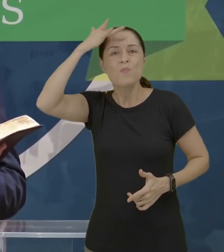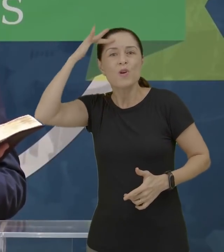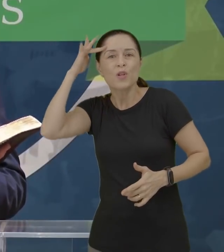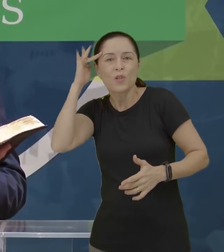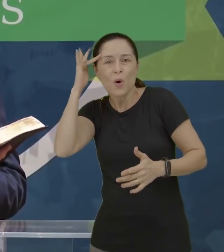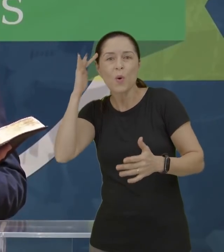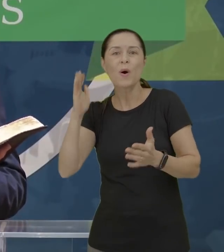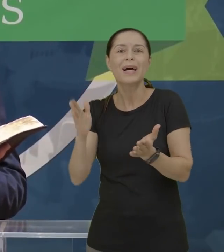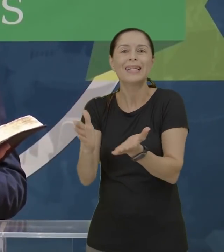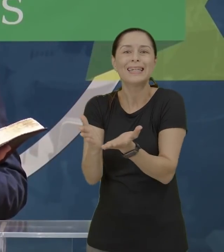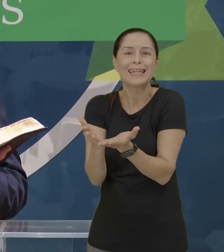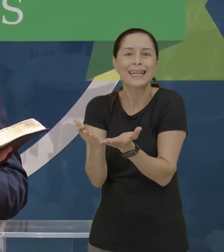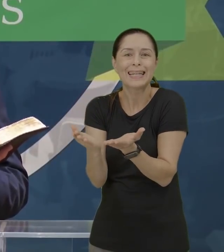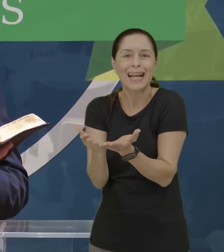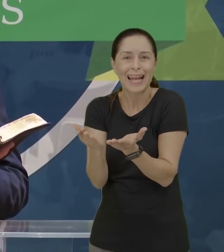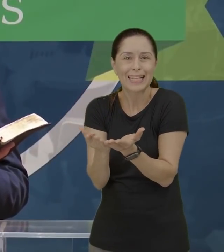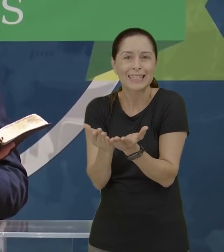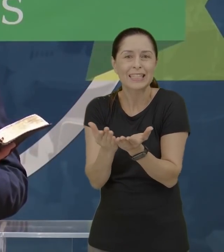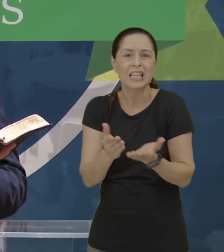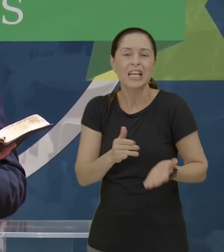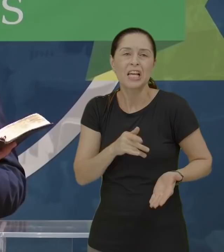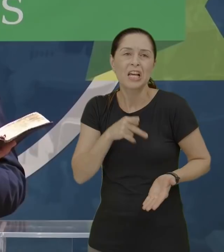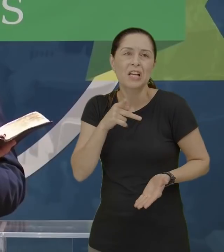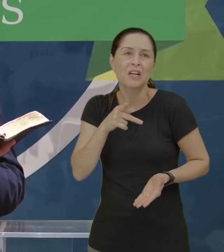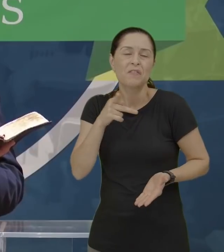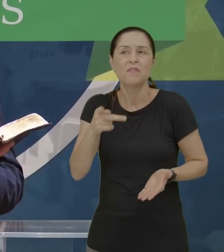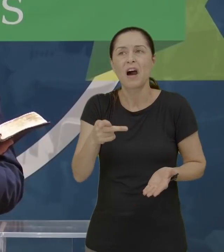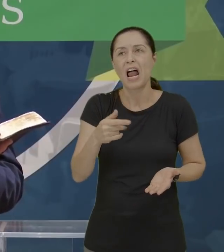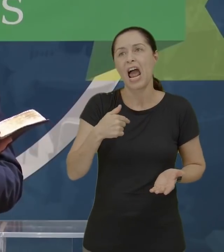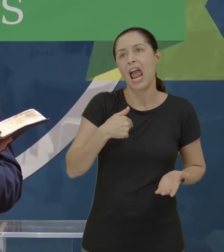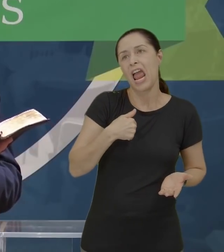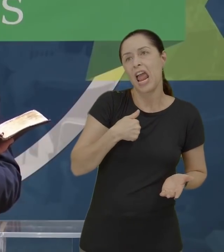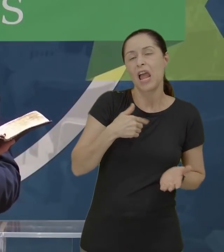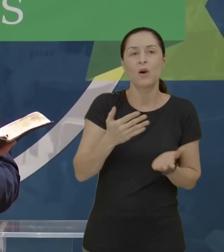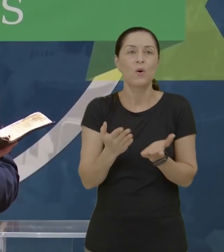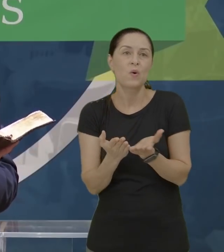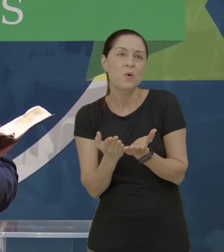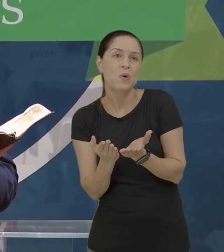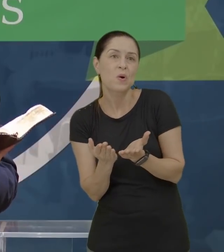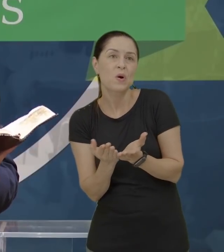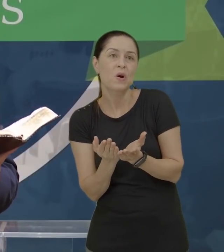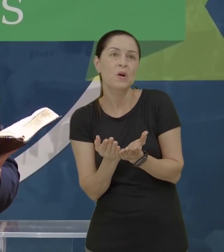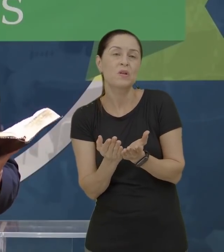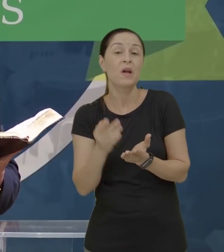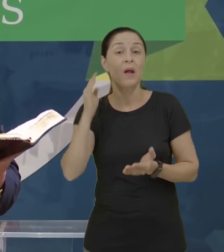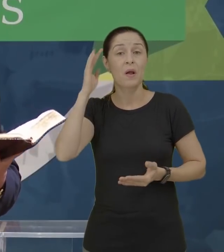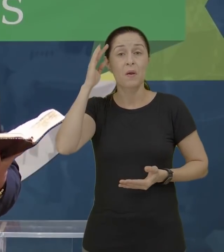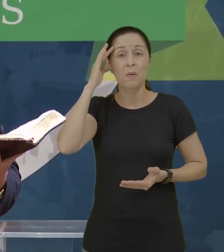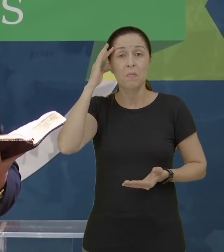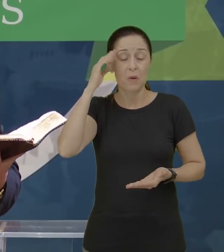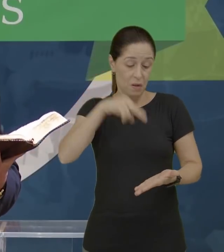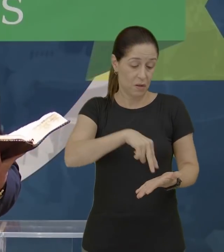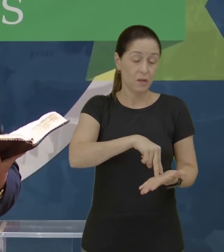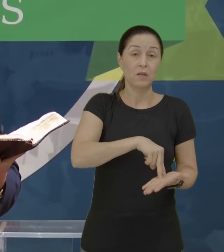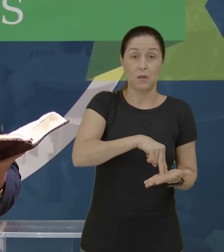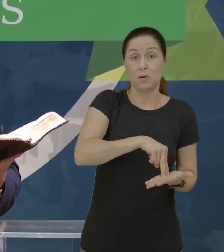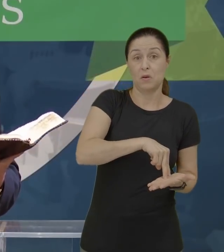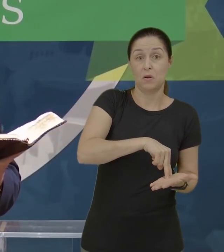muitos crentes salvos pela graça, que embora estejam seguros